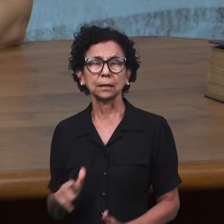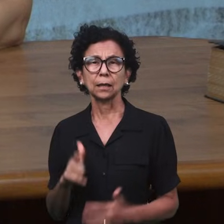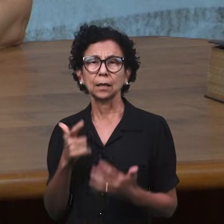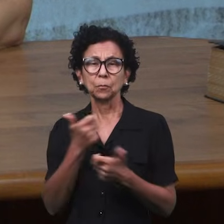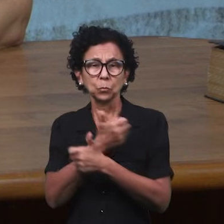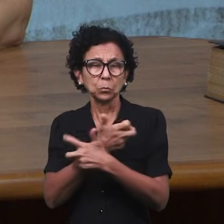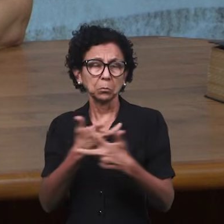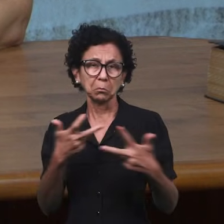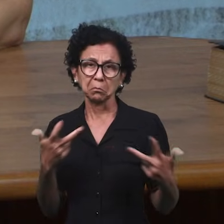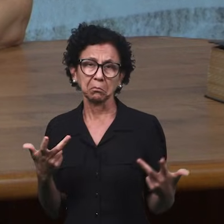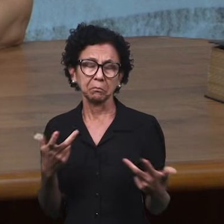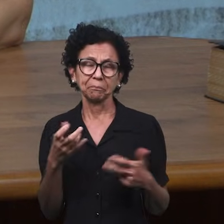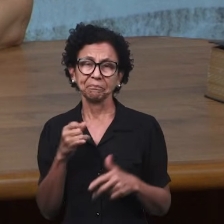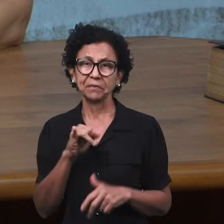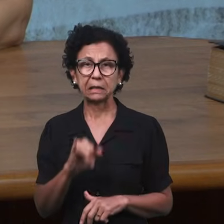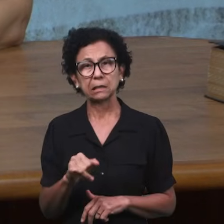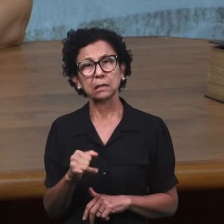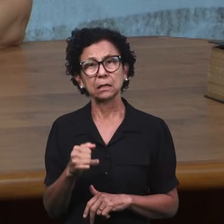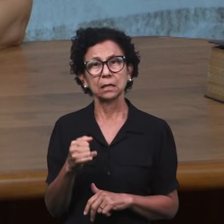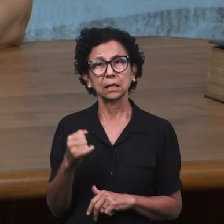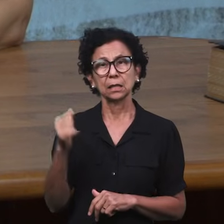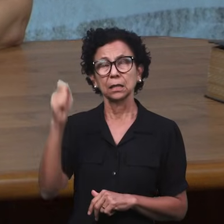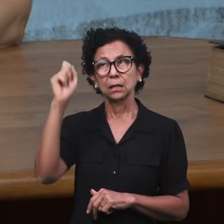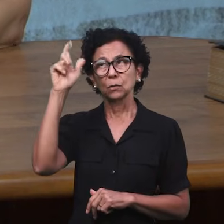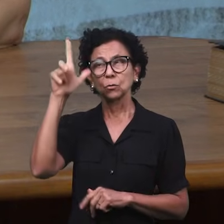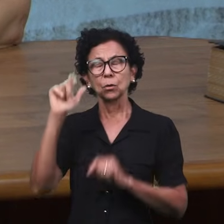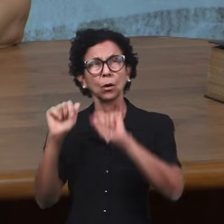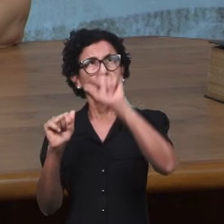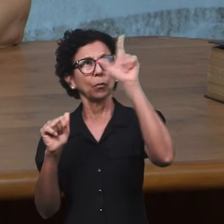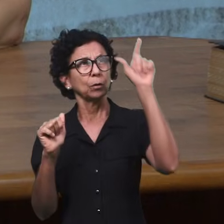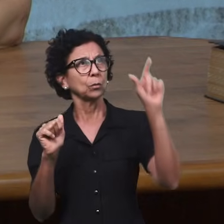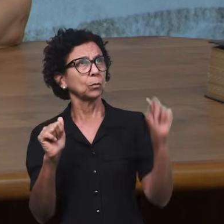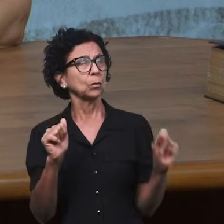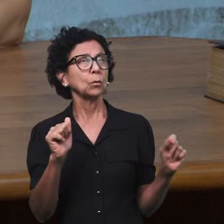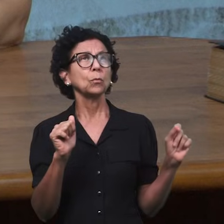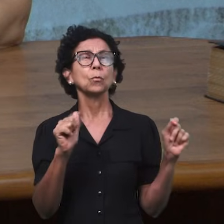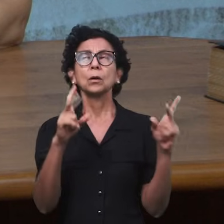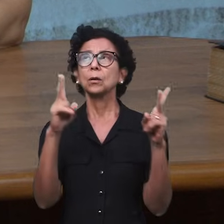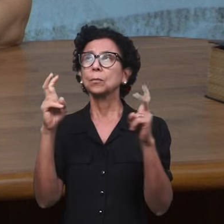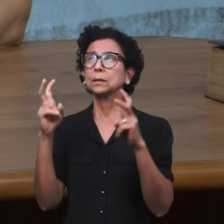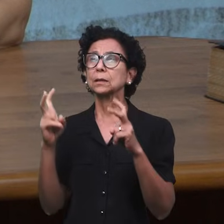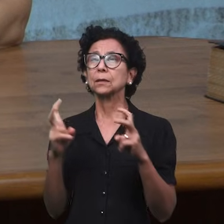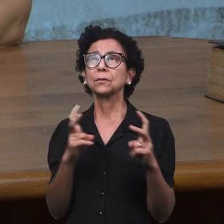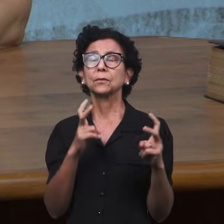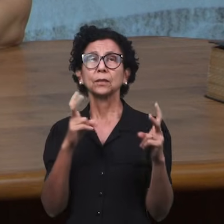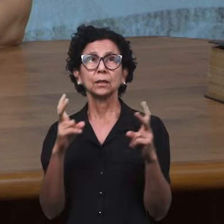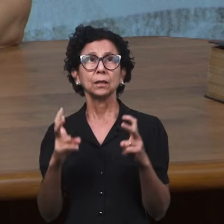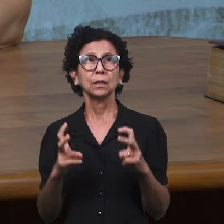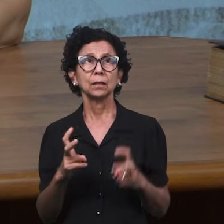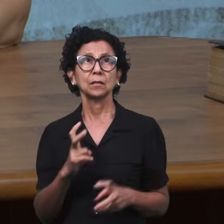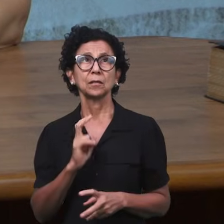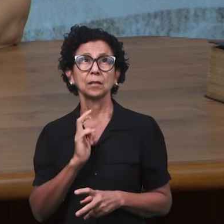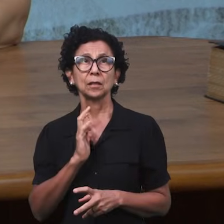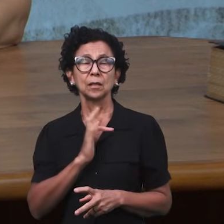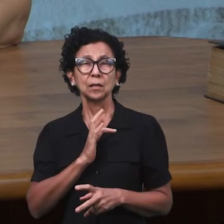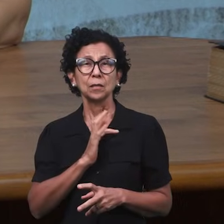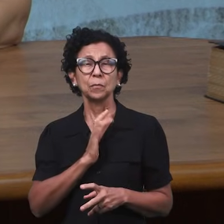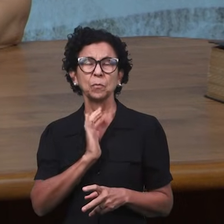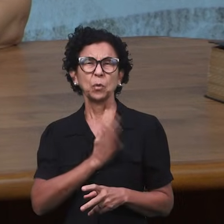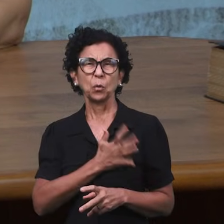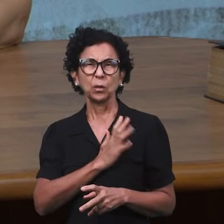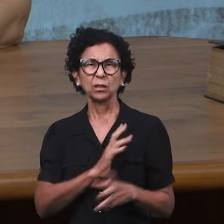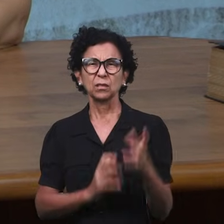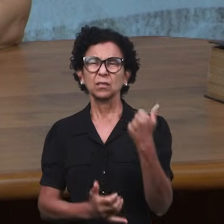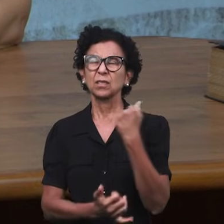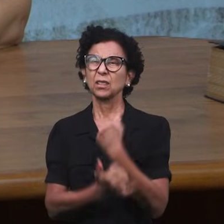quando resplandecia ou para a lua caminhando gloriosa, e o meu coração se deixou enganar em